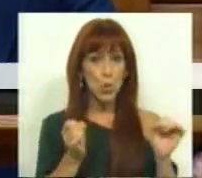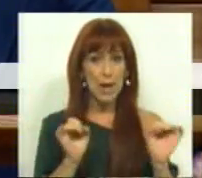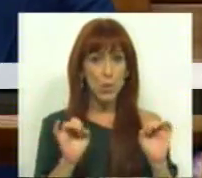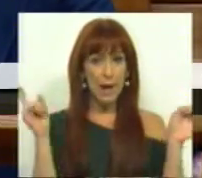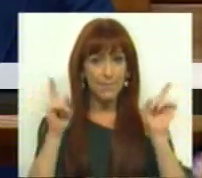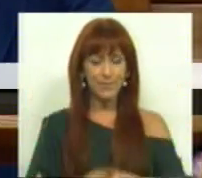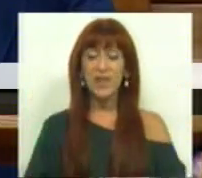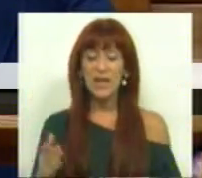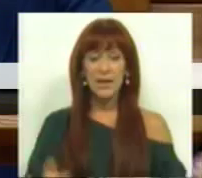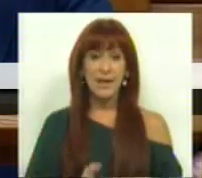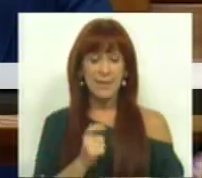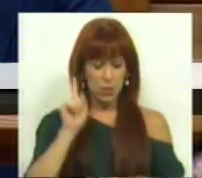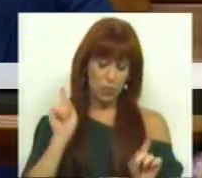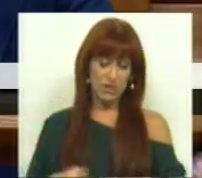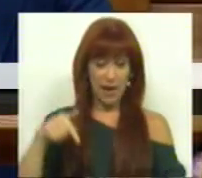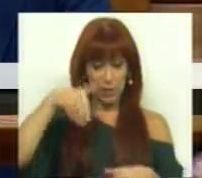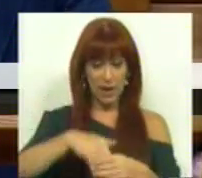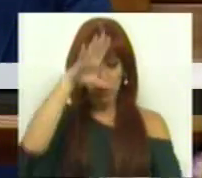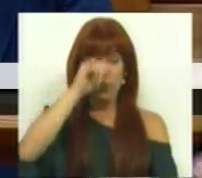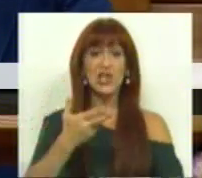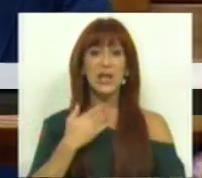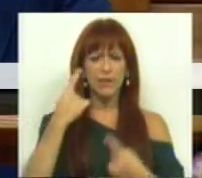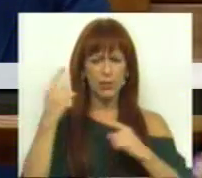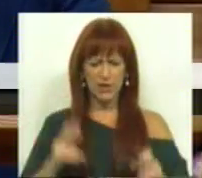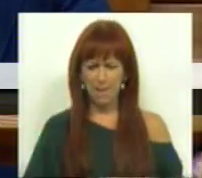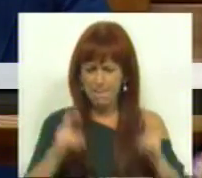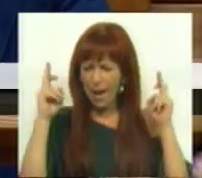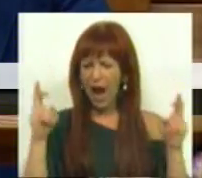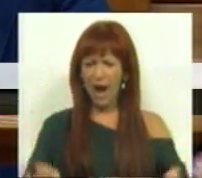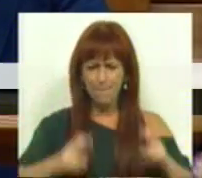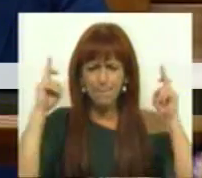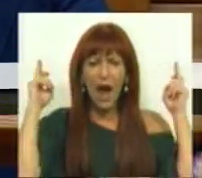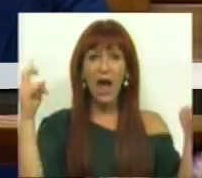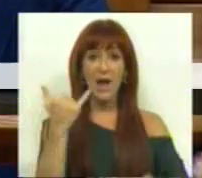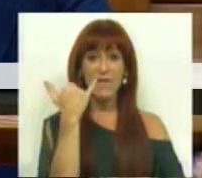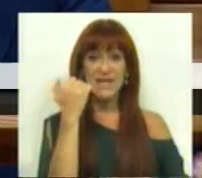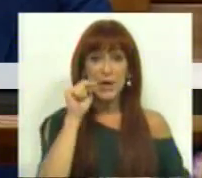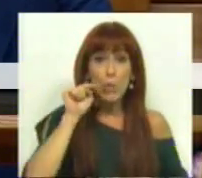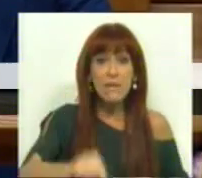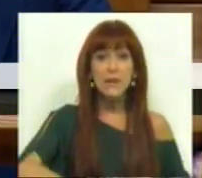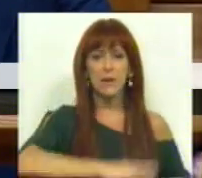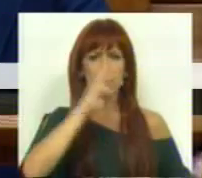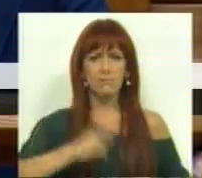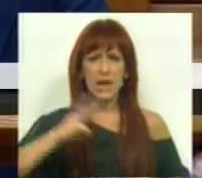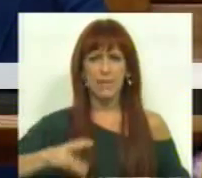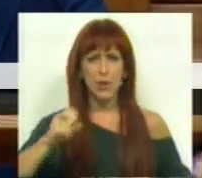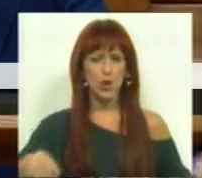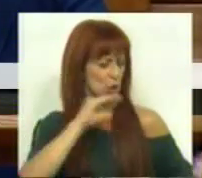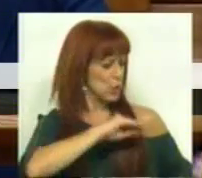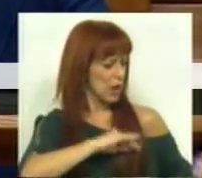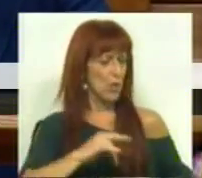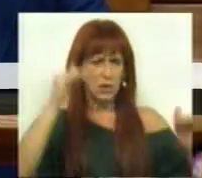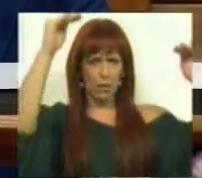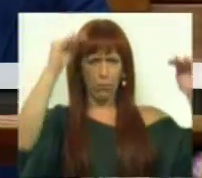irresponsabilidade. Desde que estão no Governo, a dívida pública aumentou 25 mil milhões de euros e os